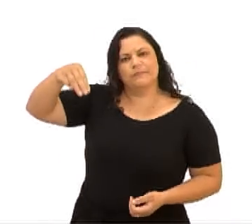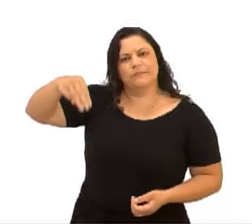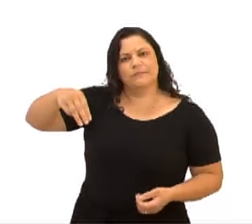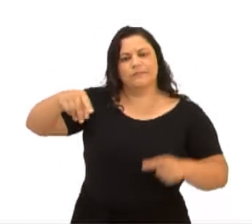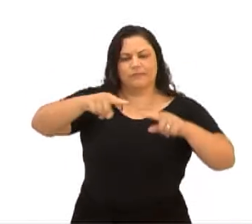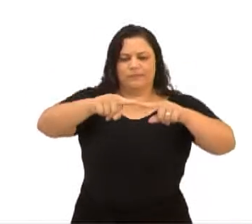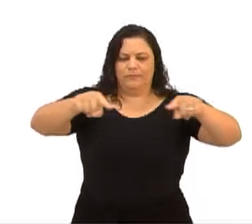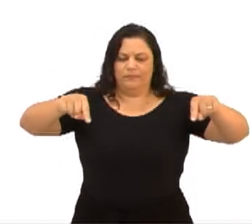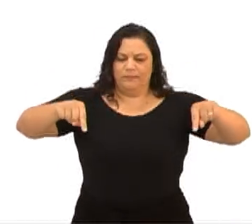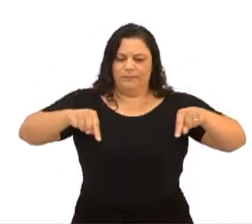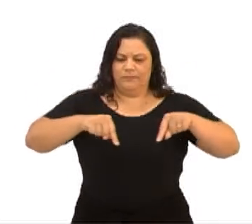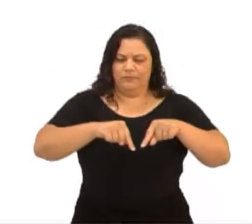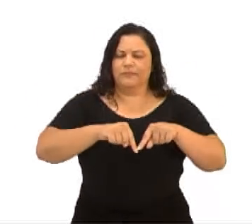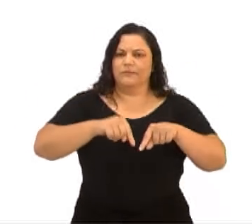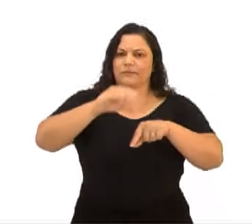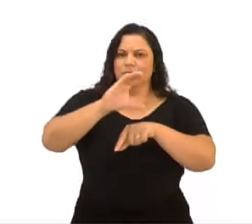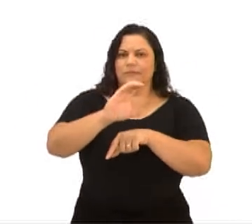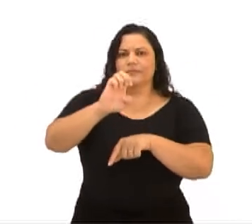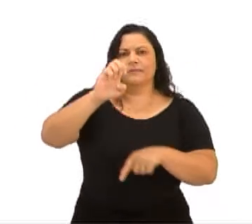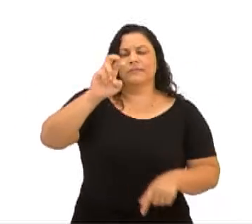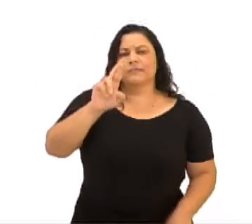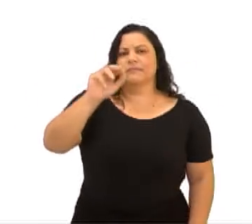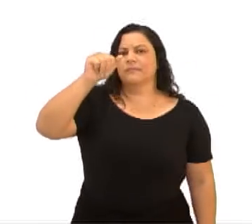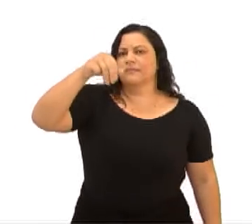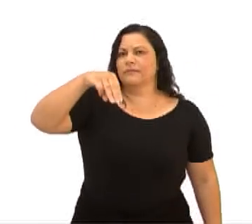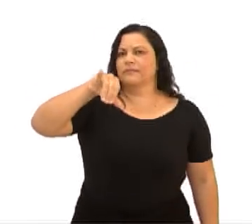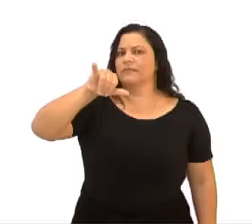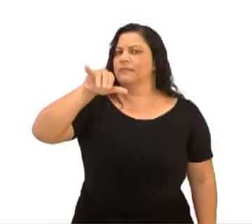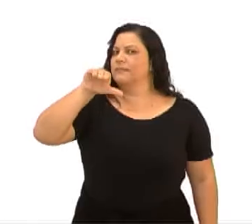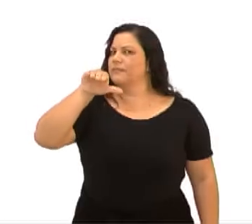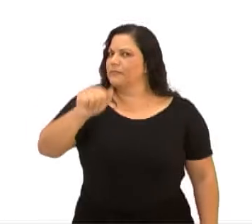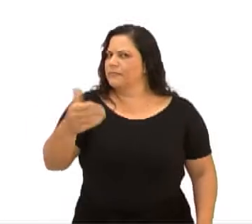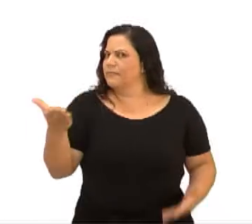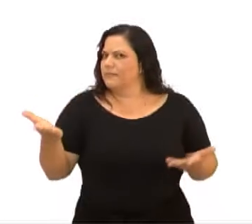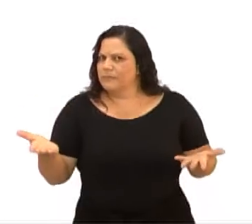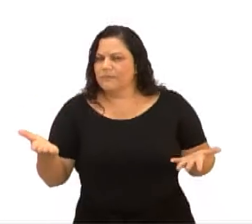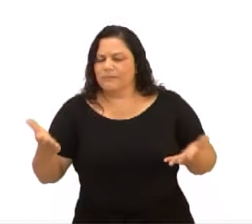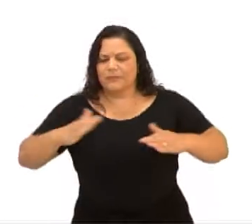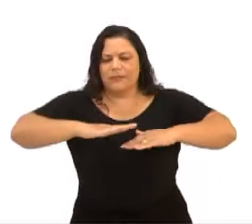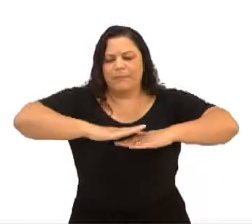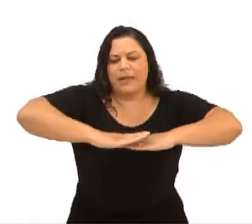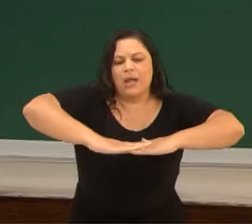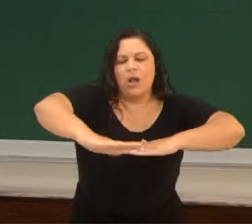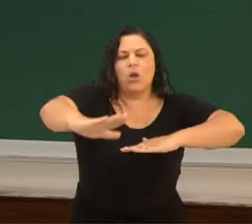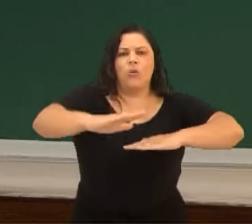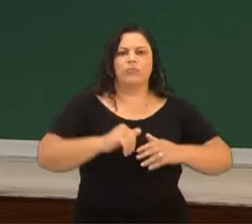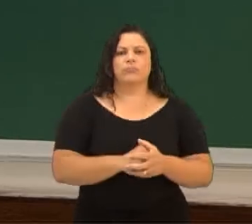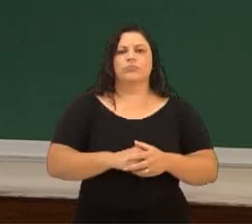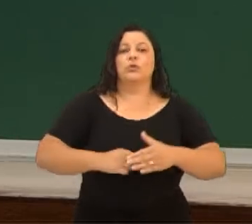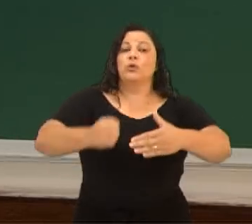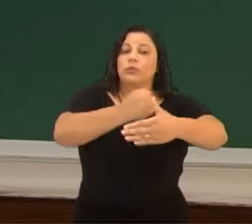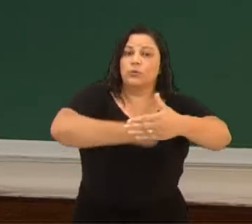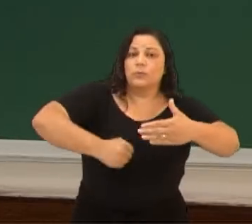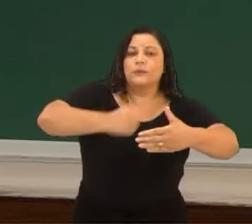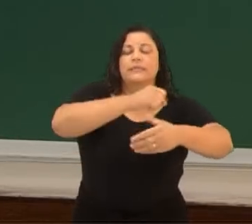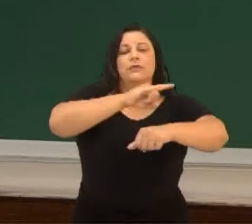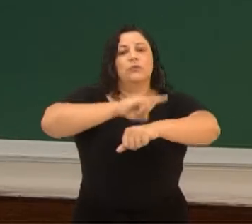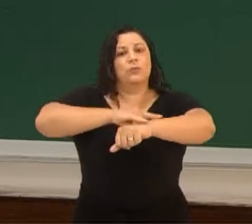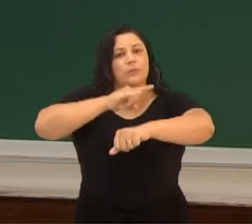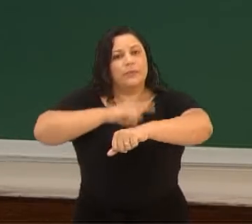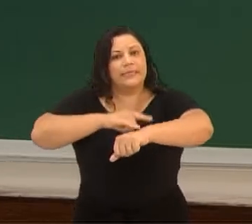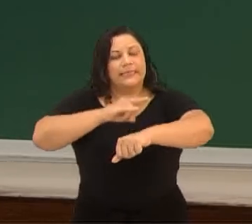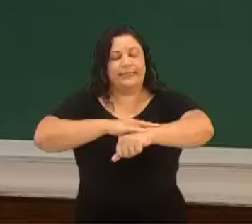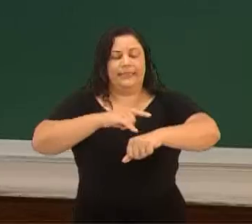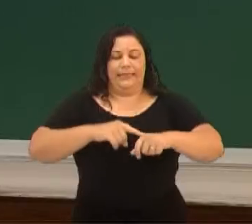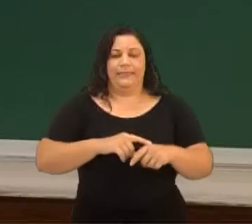são necessários para cobrir o piso do banheiro, da cozinha e da área de serviço? Do mesmo cálculo que a gente